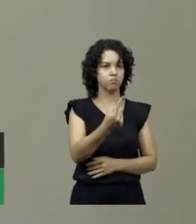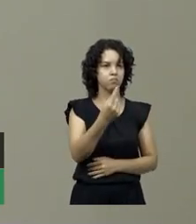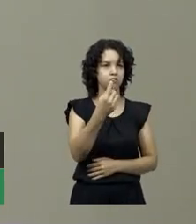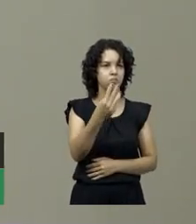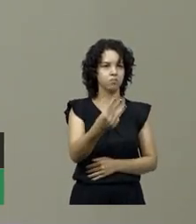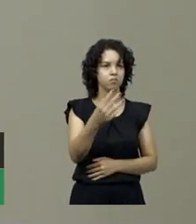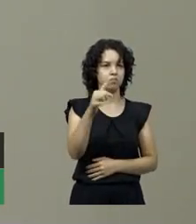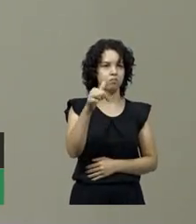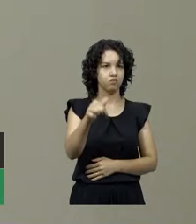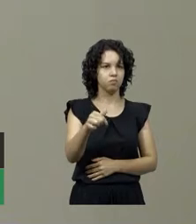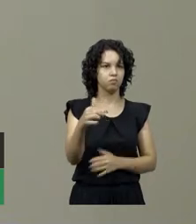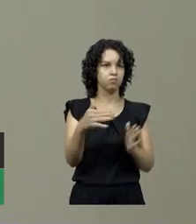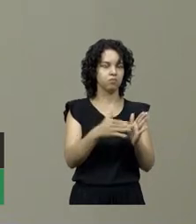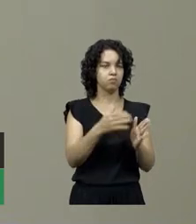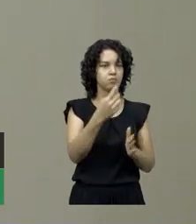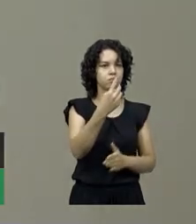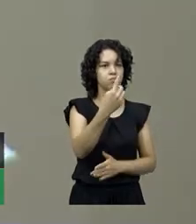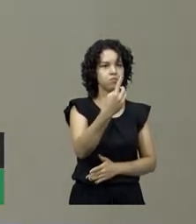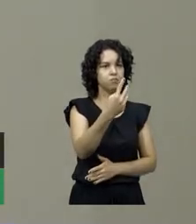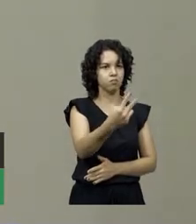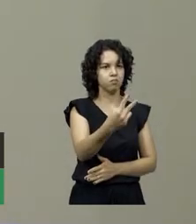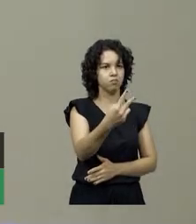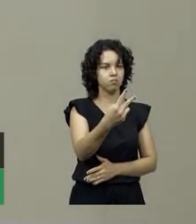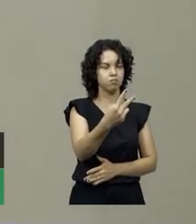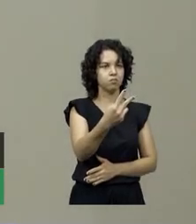137 a